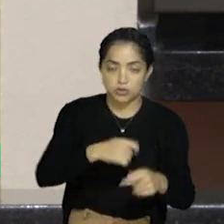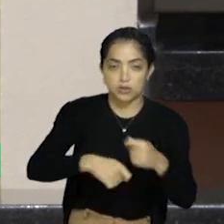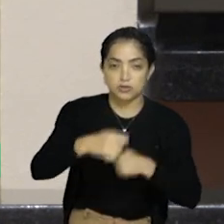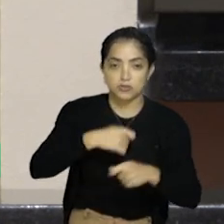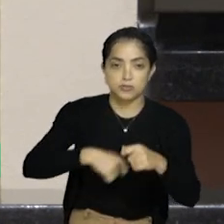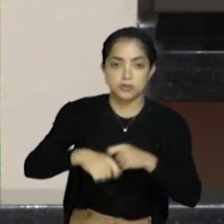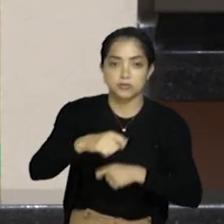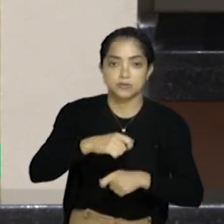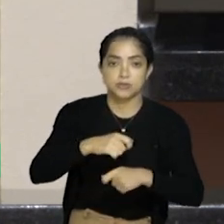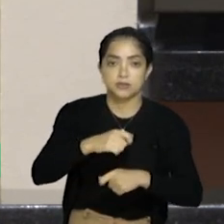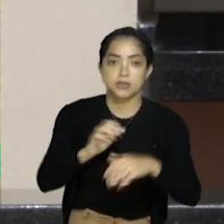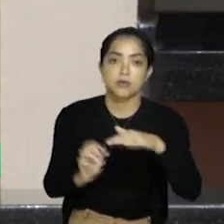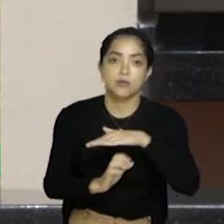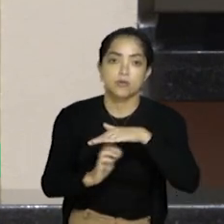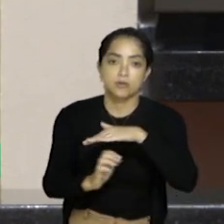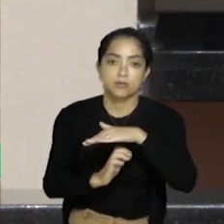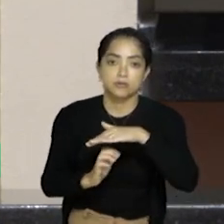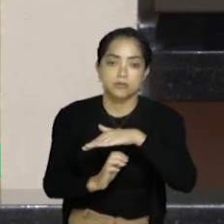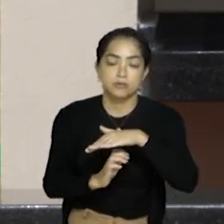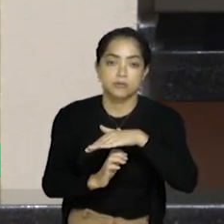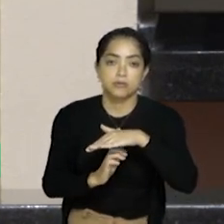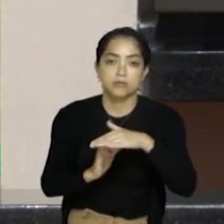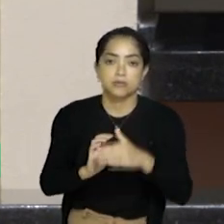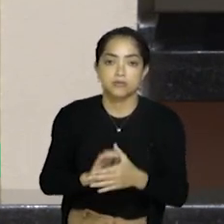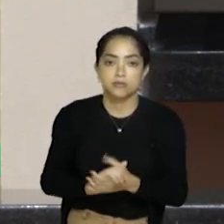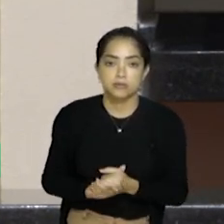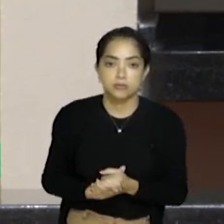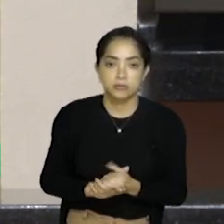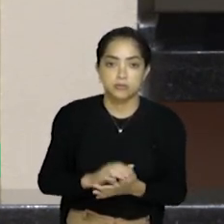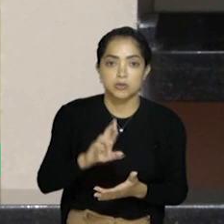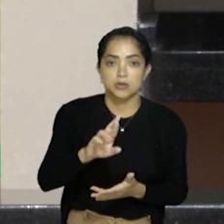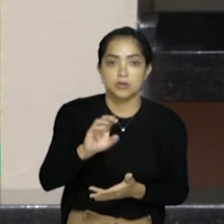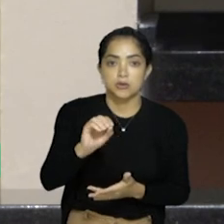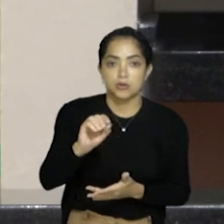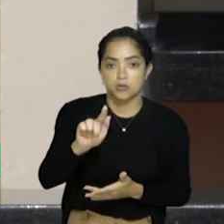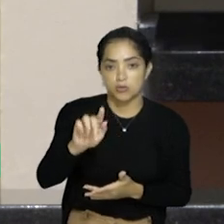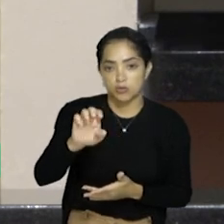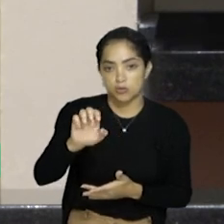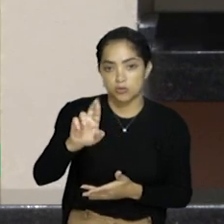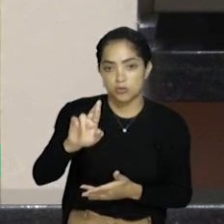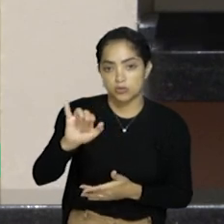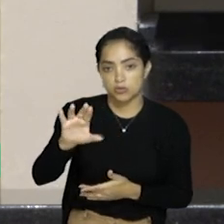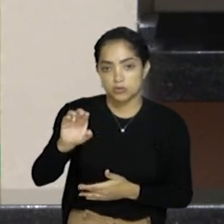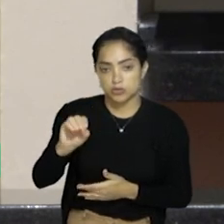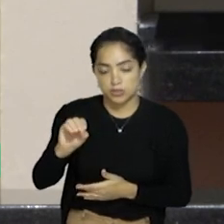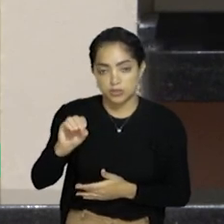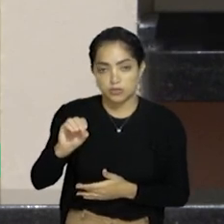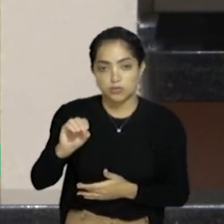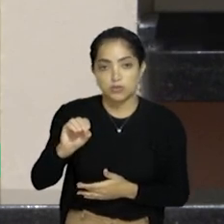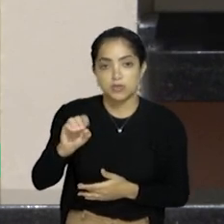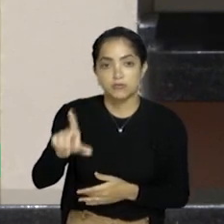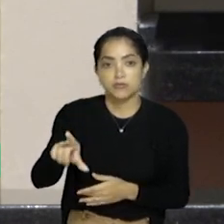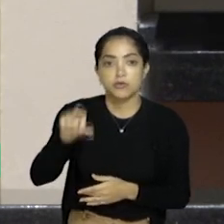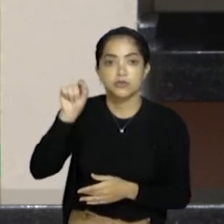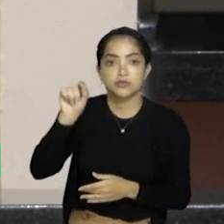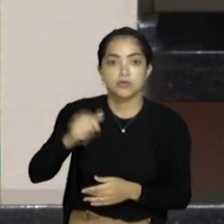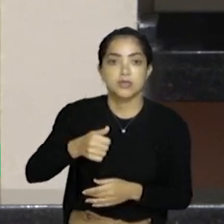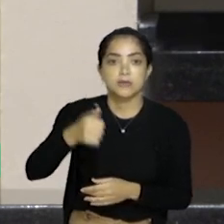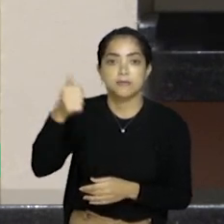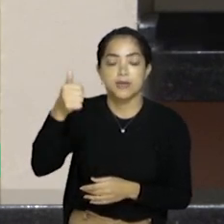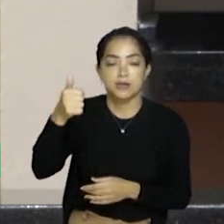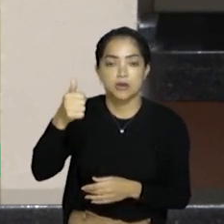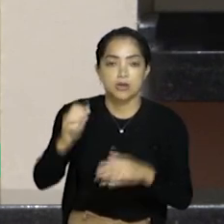da empresa arte senhor Rogério Valentim por ter sido eleito uma das melhores